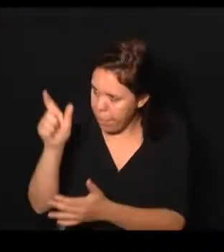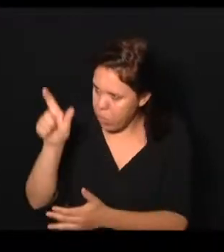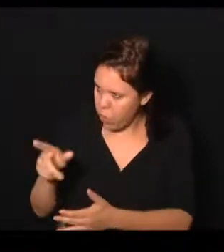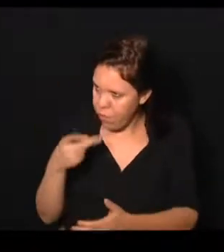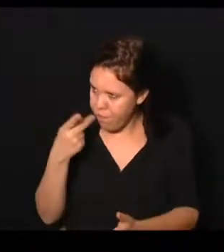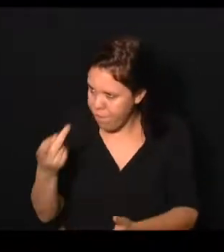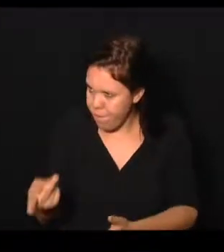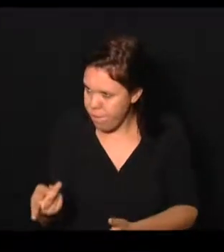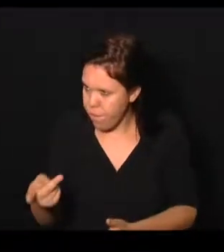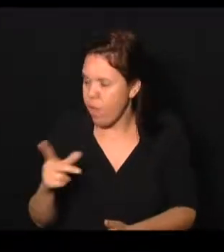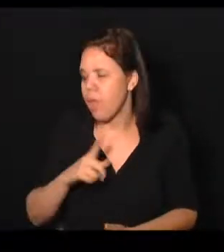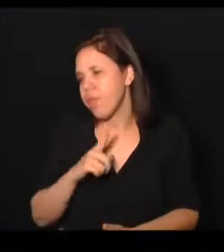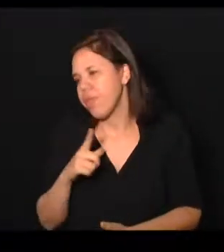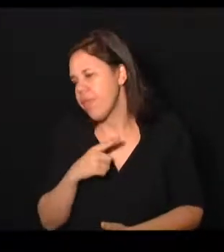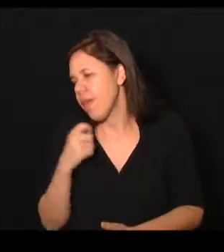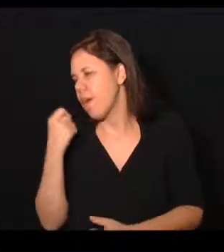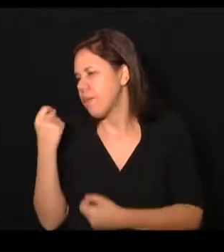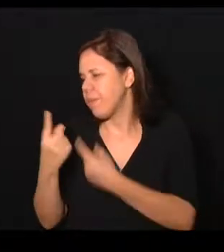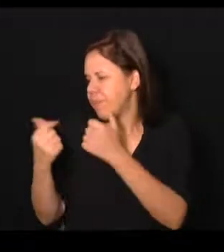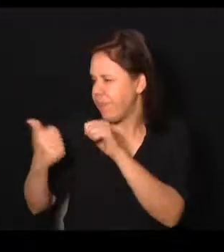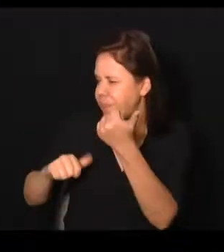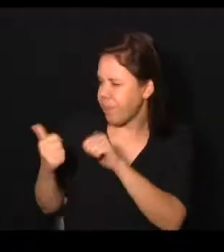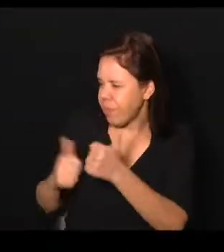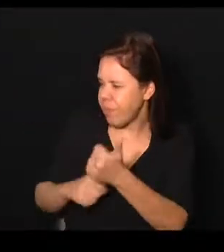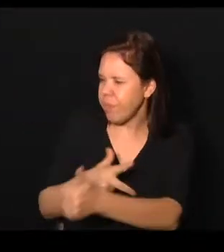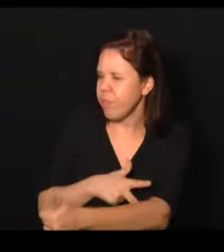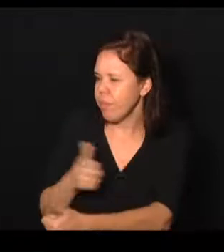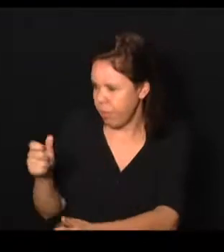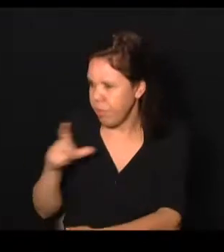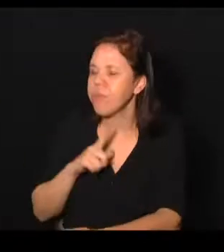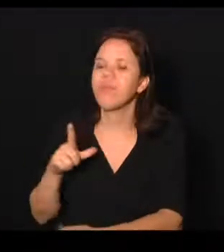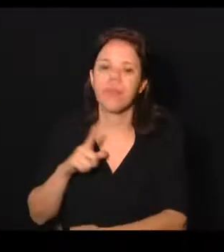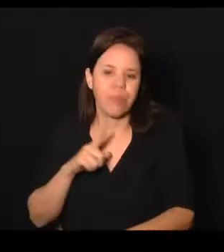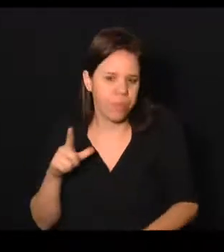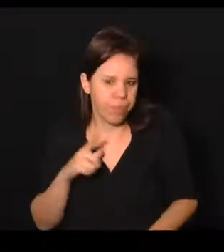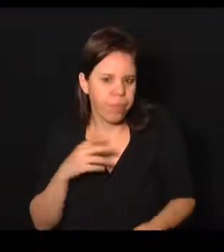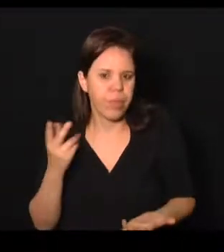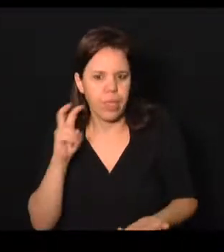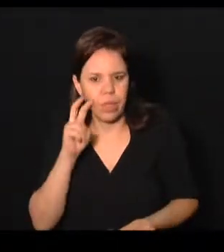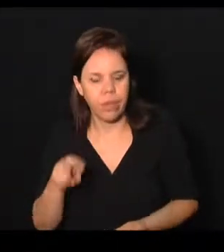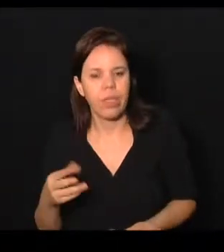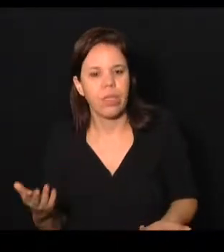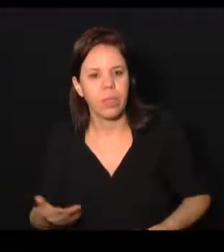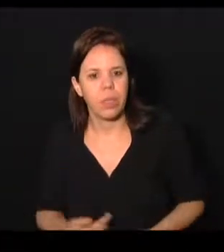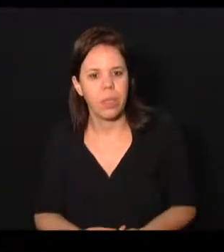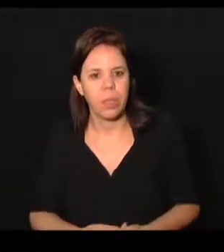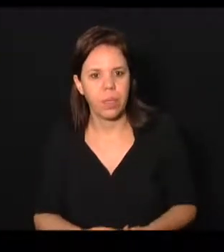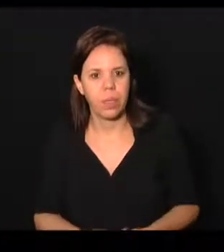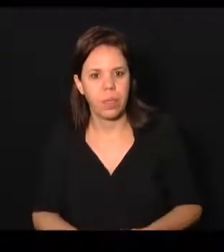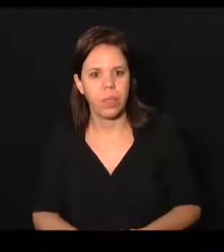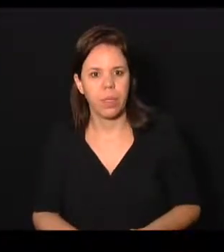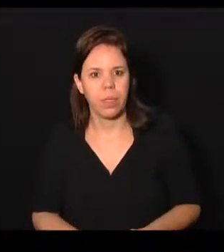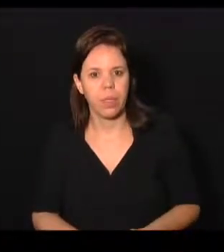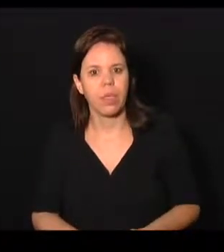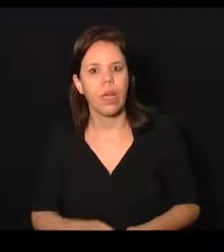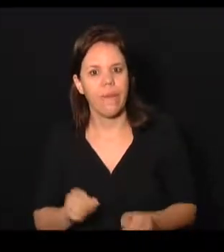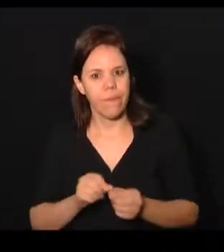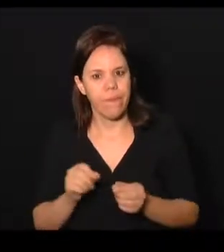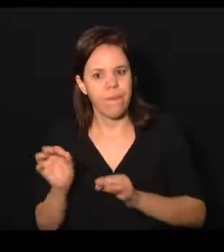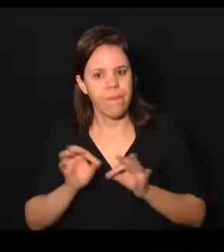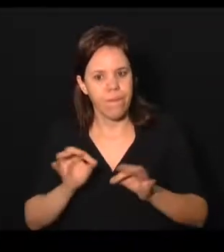pessoa está falando, ou tem alguma triagem específica? Existe uma triagem clínica, que a gente está até vendo aqui agora, né? Essa triagem clínica ela é feita